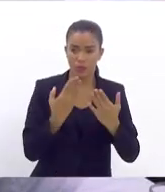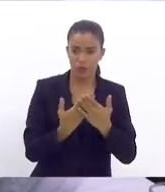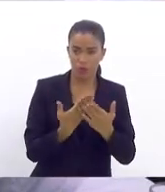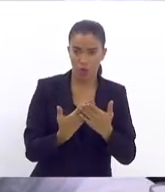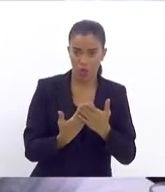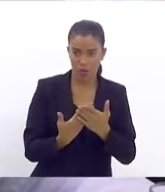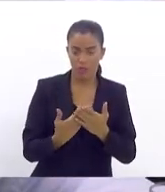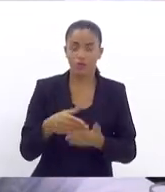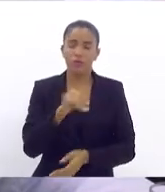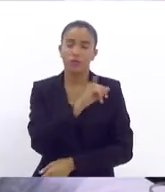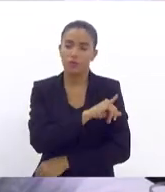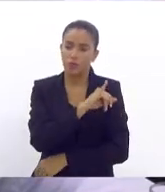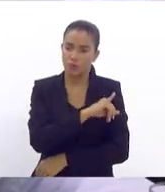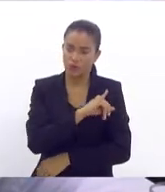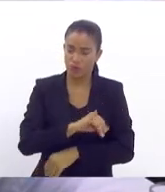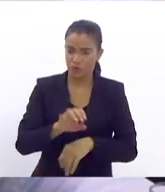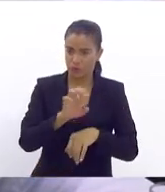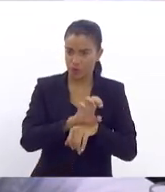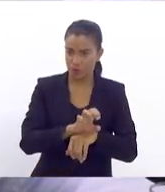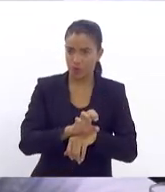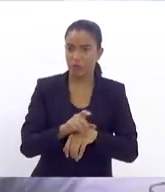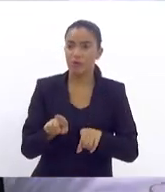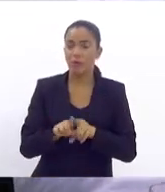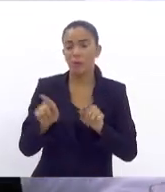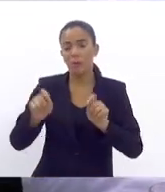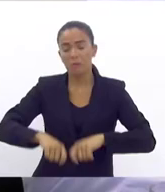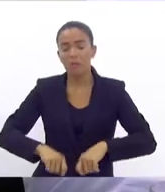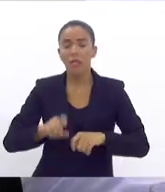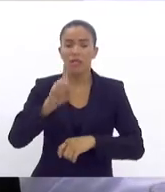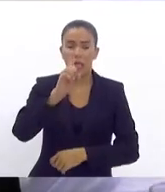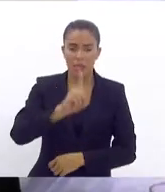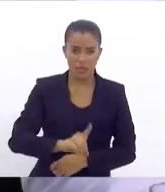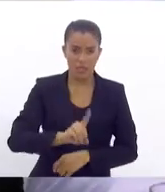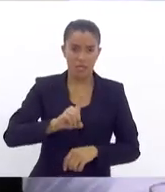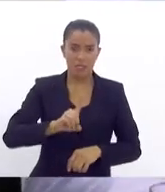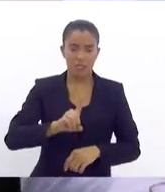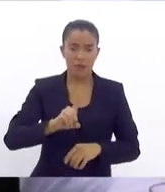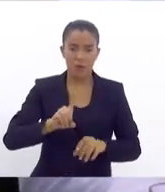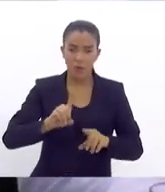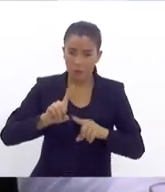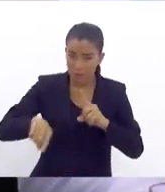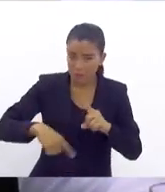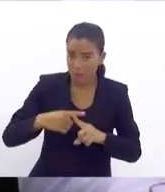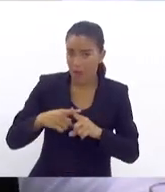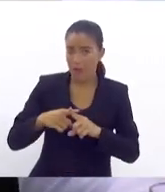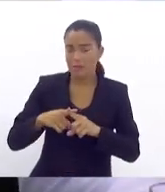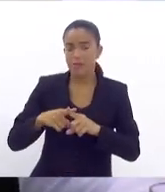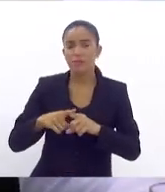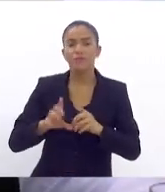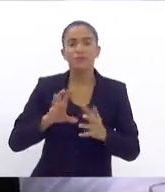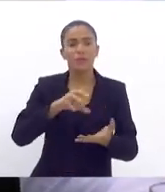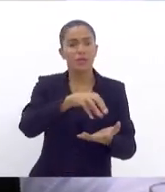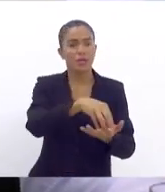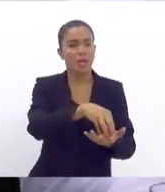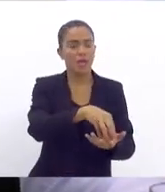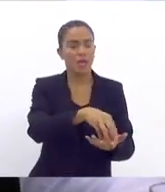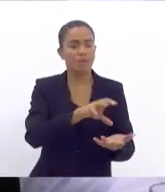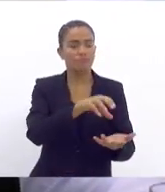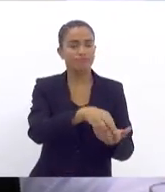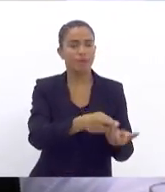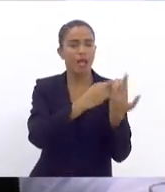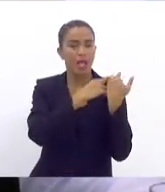Rio de Janeiro e a possibilidade das direções, em conjunto com as regionais da Secretaria de Educação,